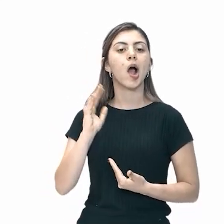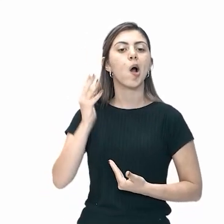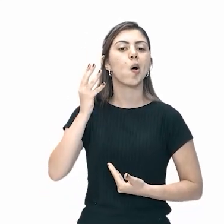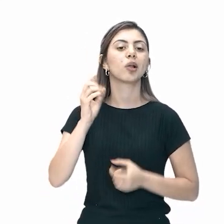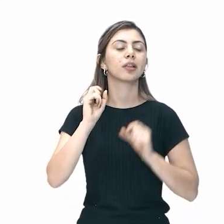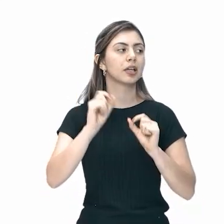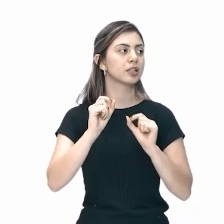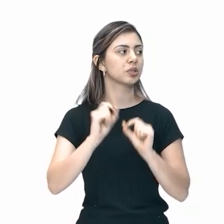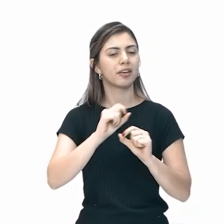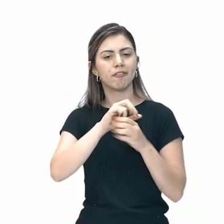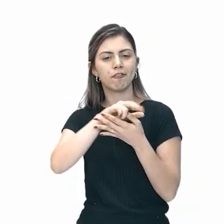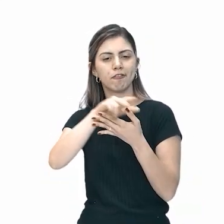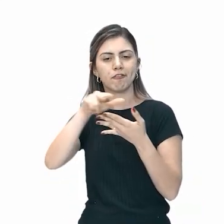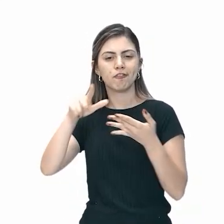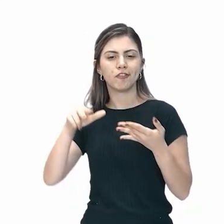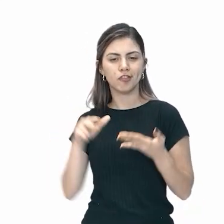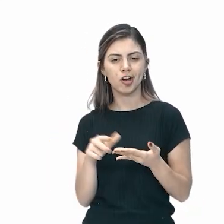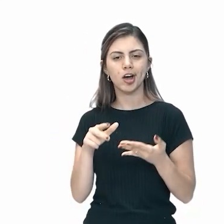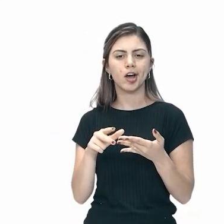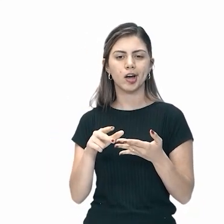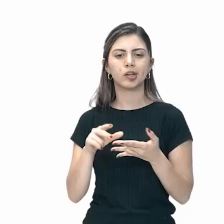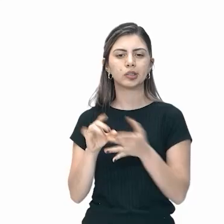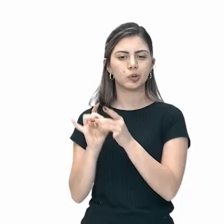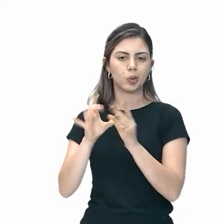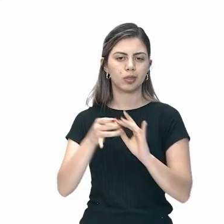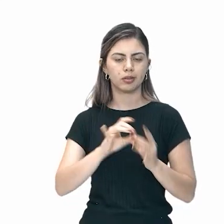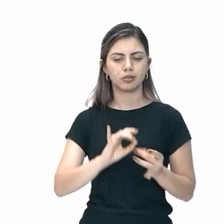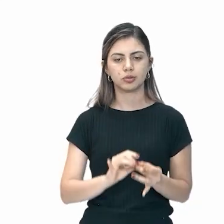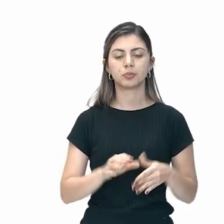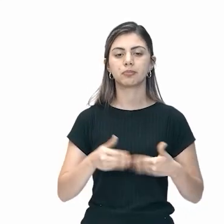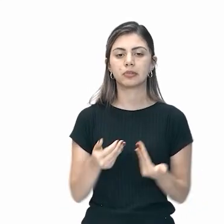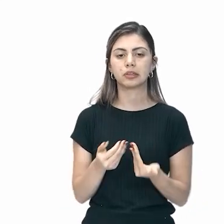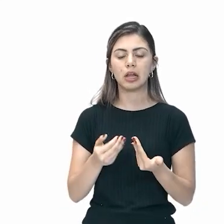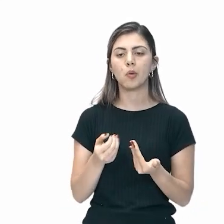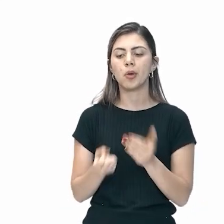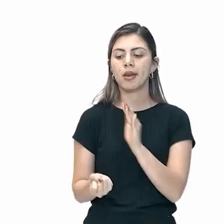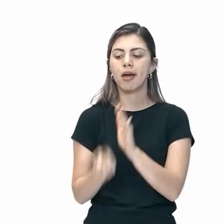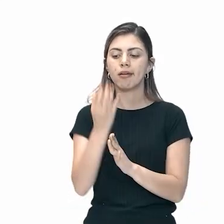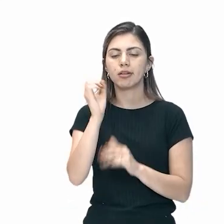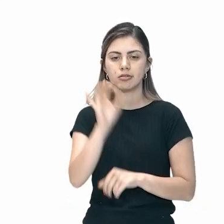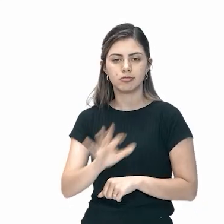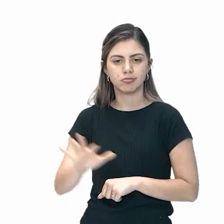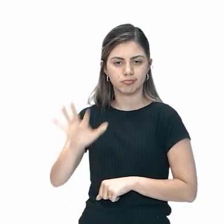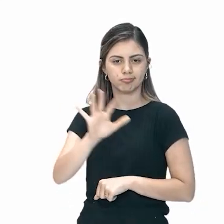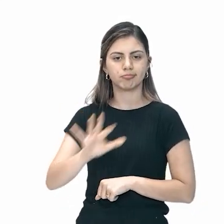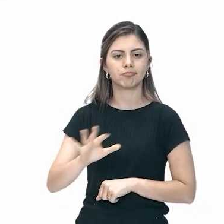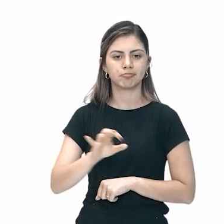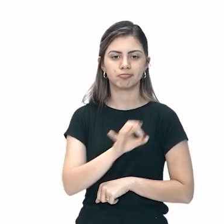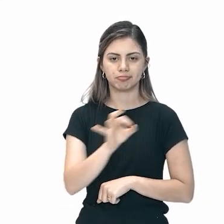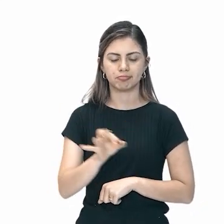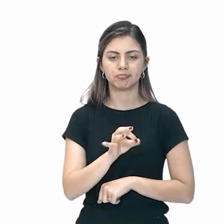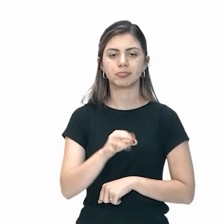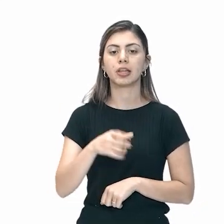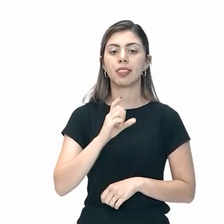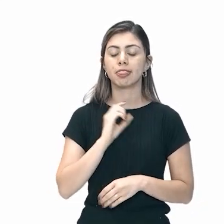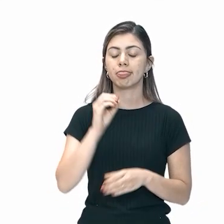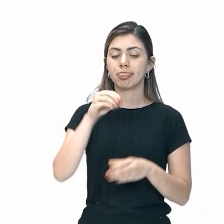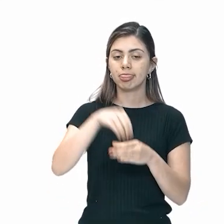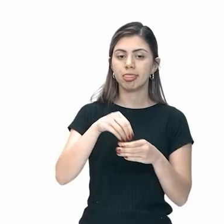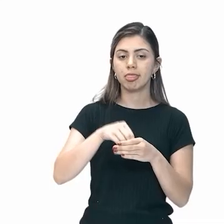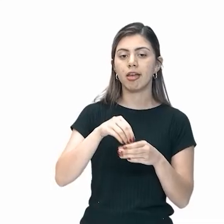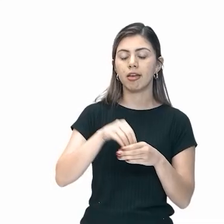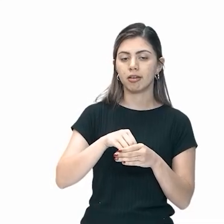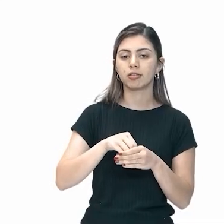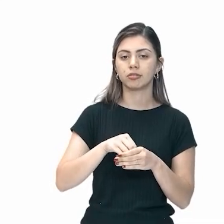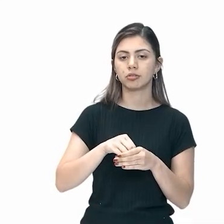diversos contextos, desde a formação da imagem, em câmeras fotográficas, até